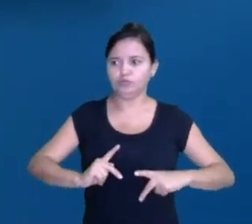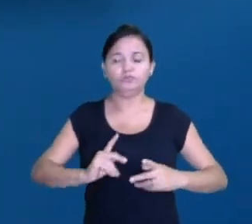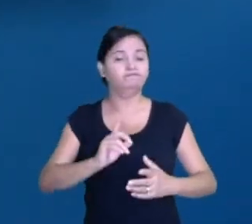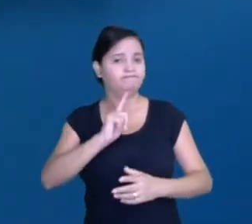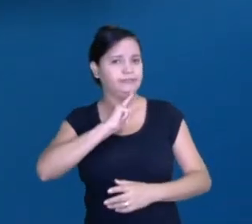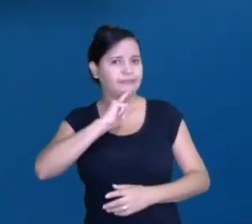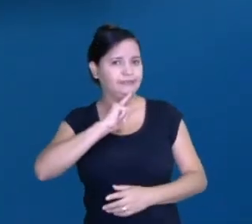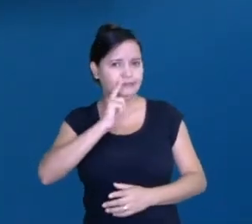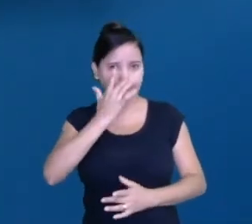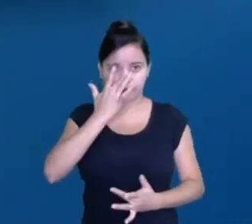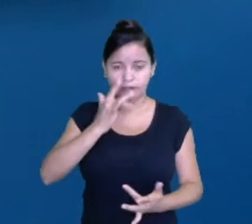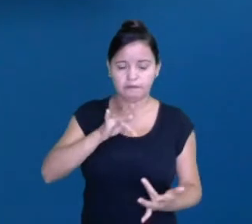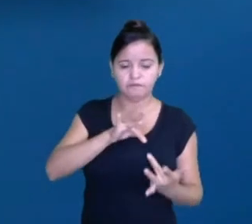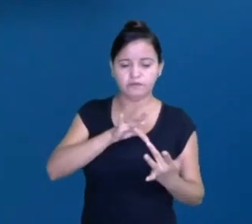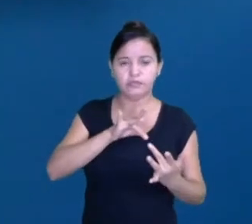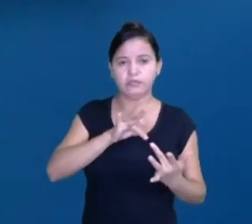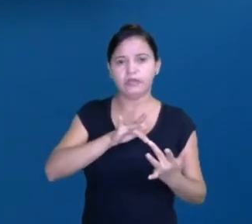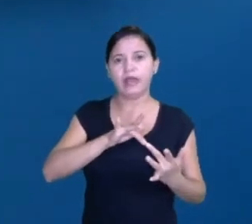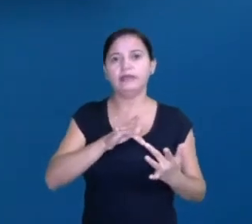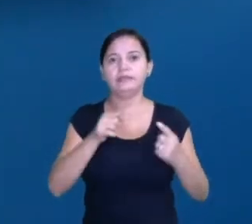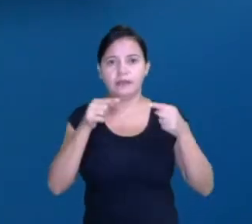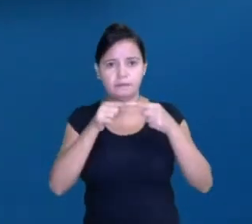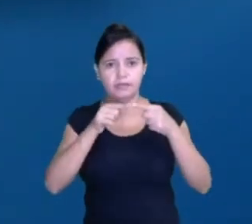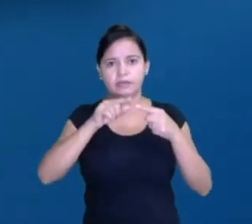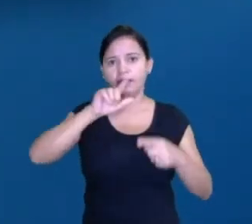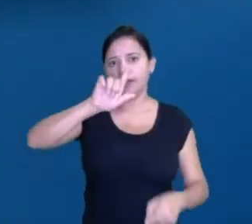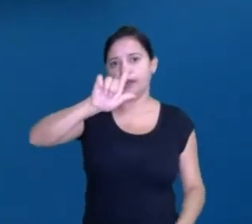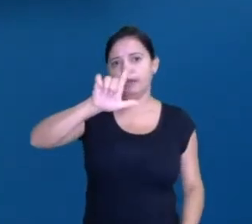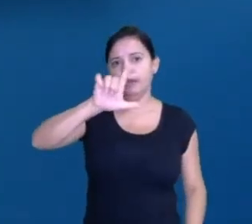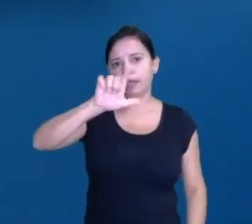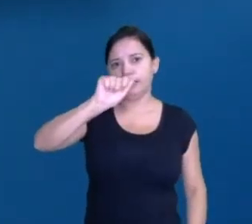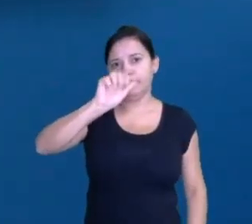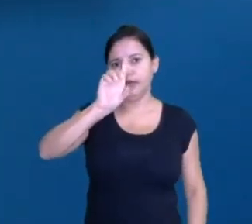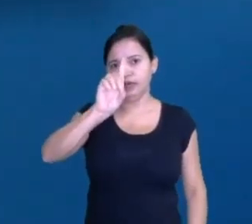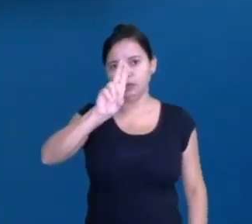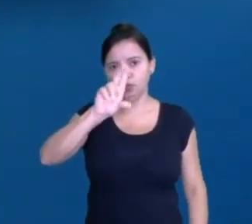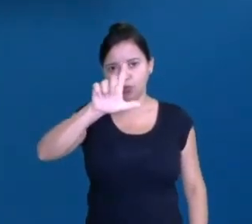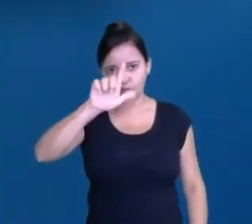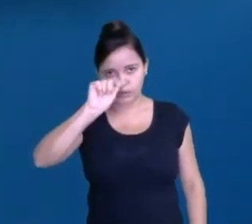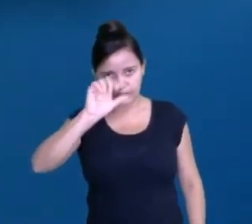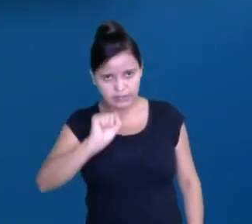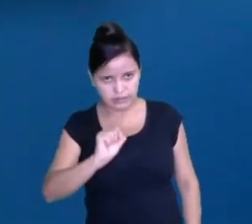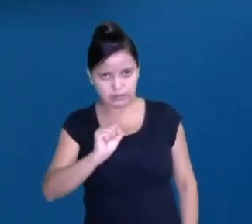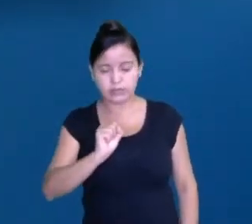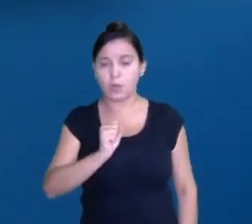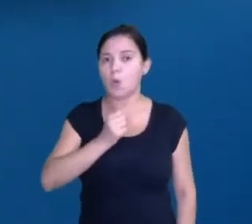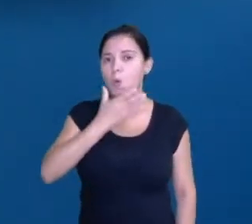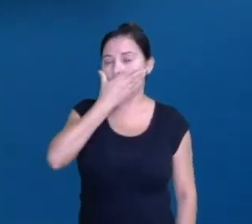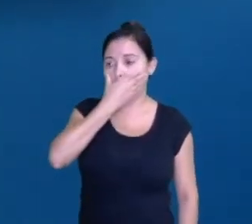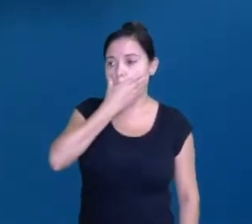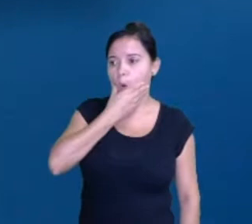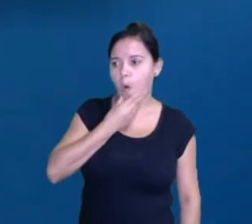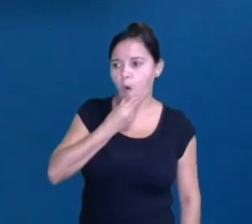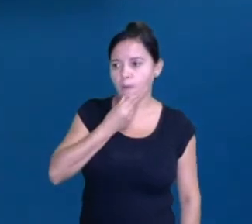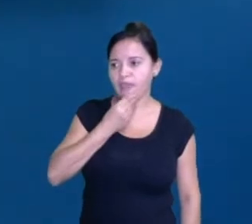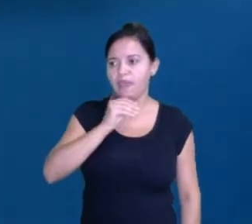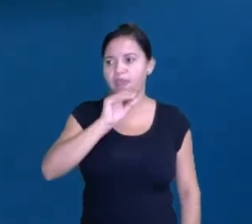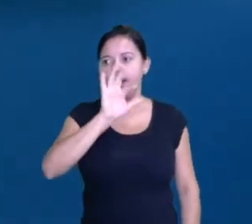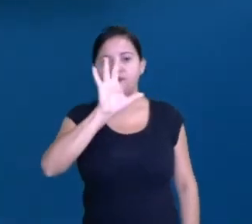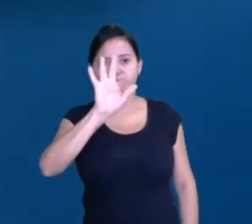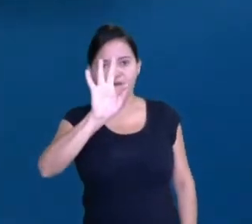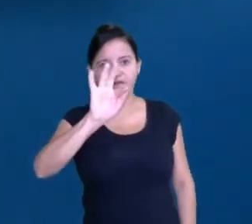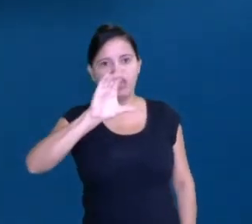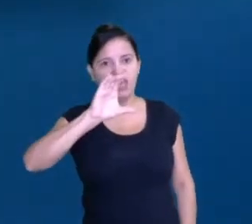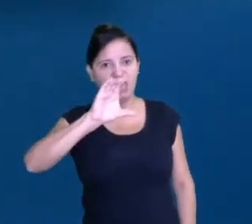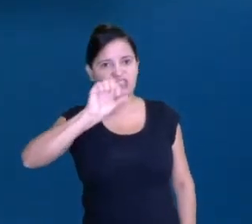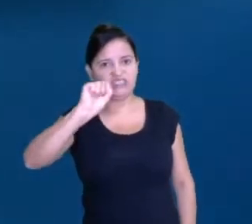tem afinidade com as gônadas, são os mesmos. Só que eles vão ter funções bem diferentes. No caso do homem, o FSH vai estar associado a